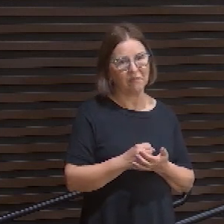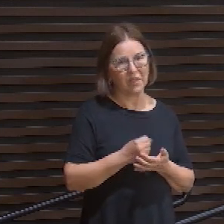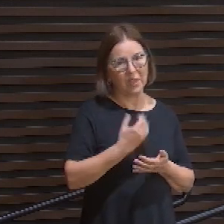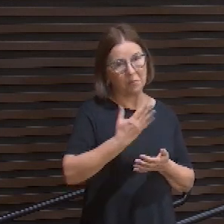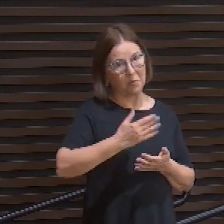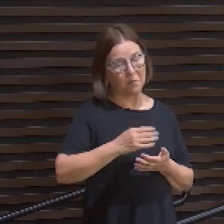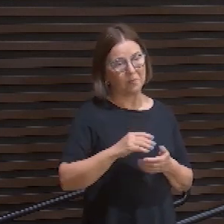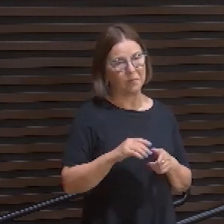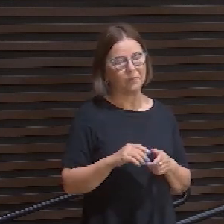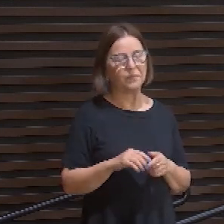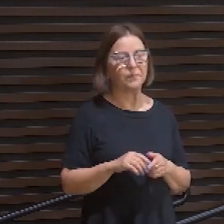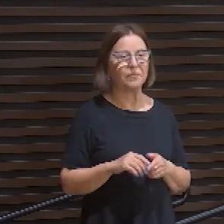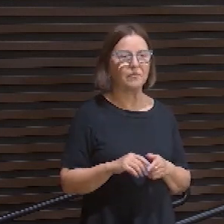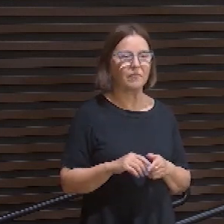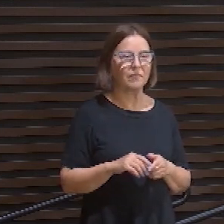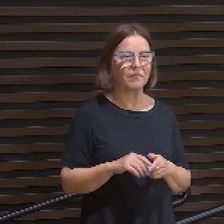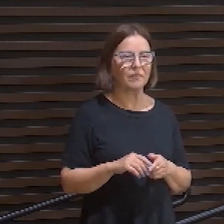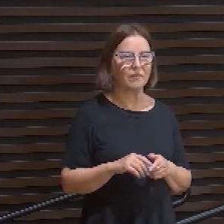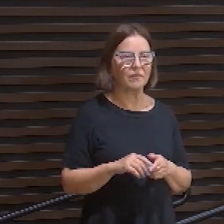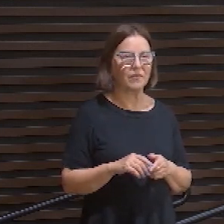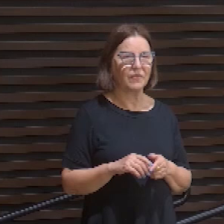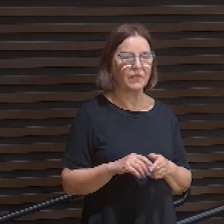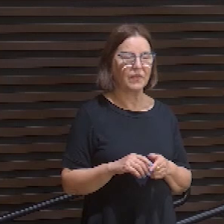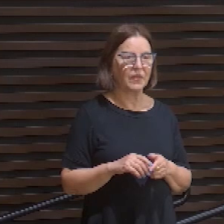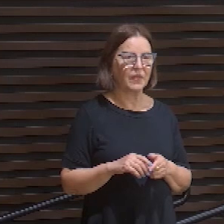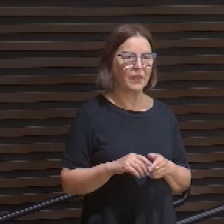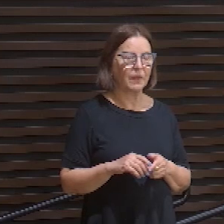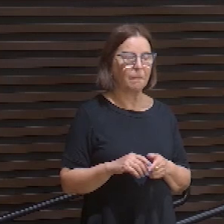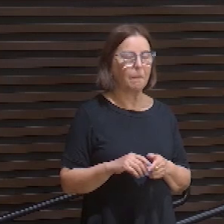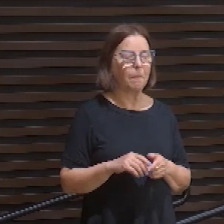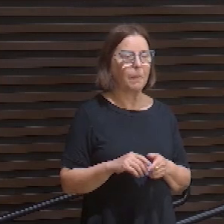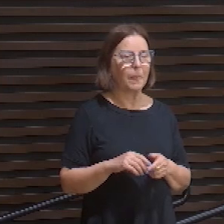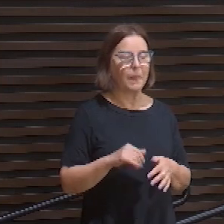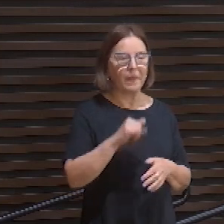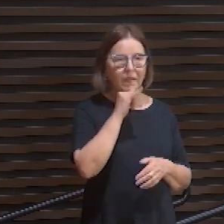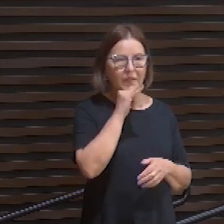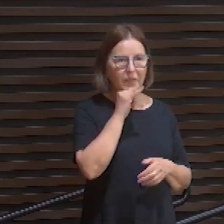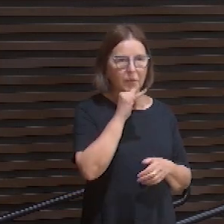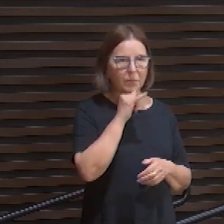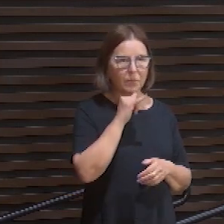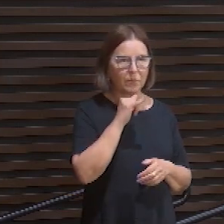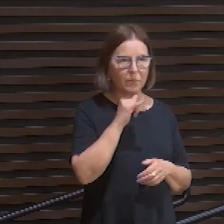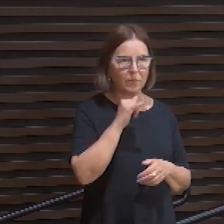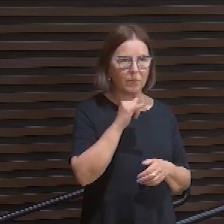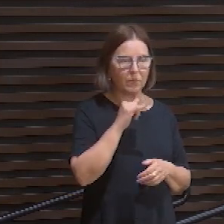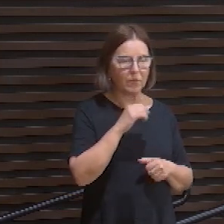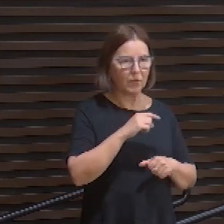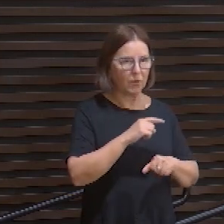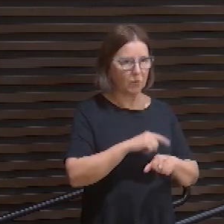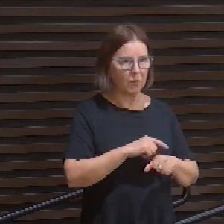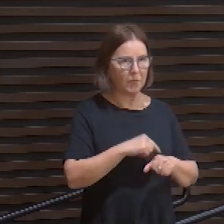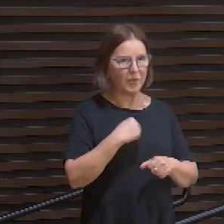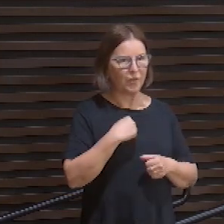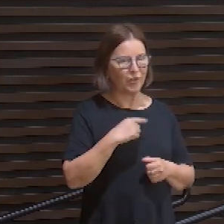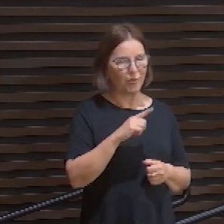Ele é eficiente. Quando eu tive Covid, eu tomei um